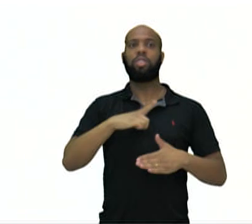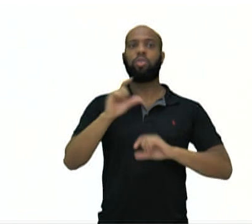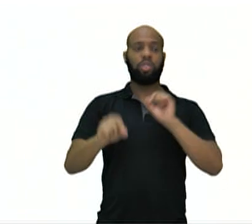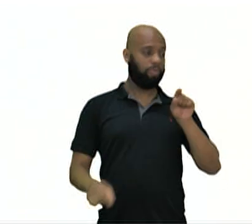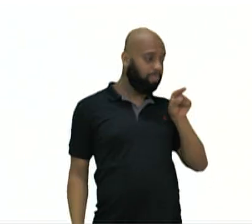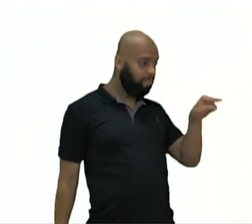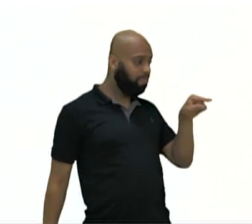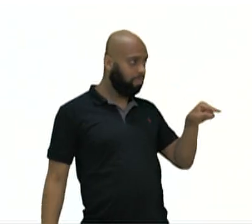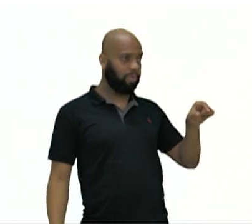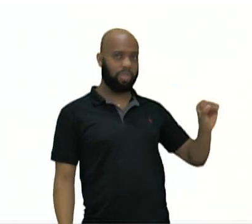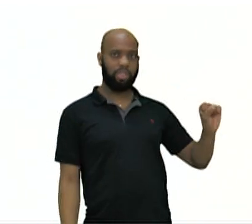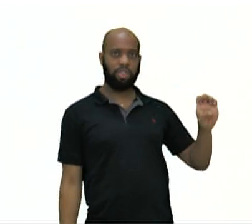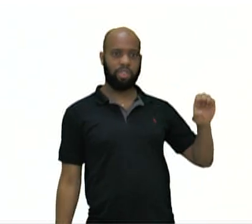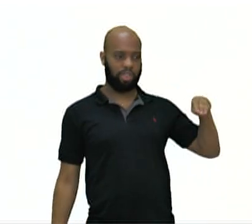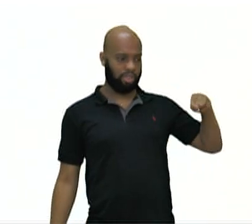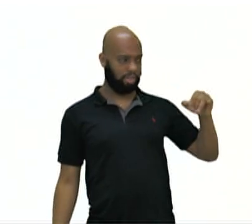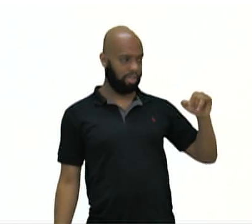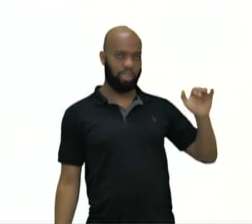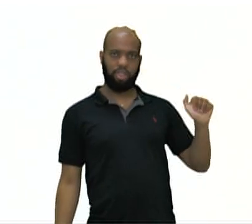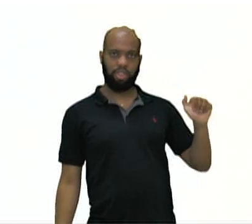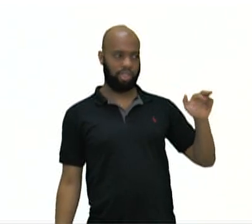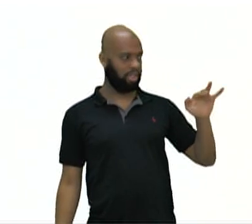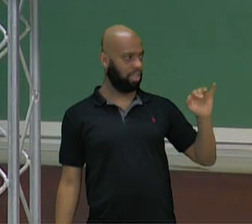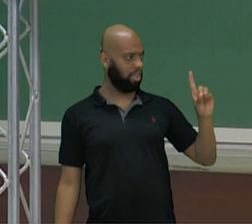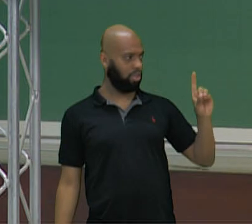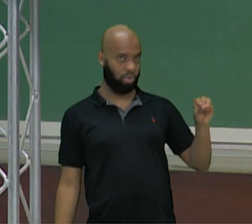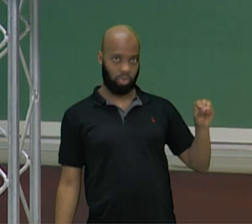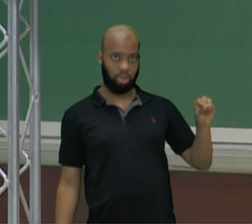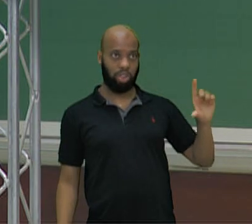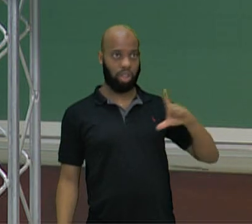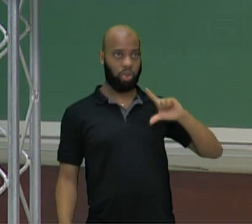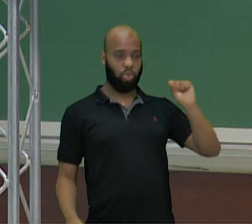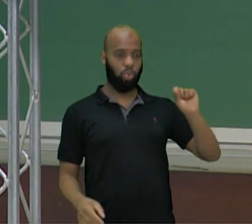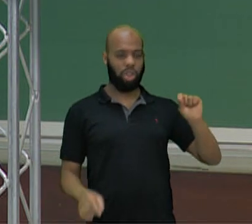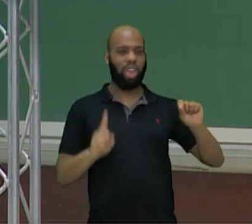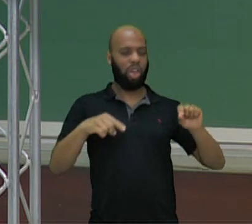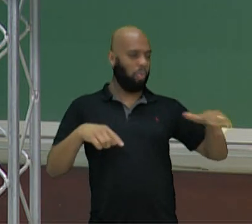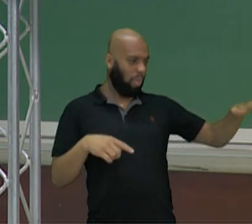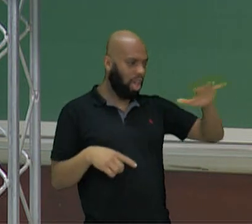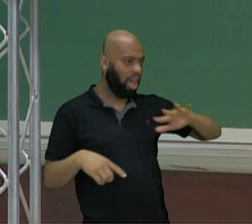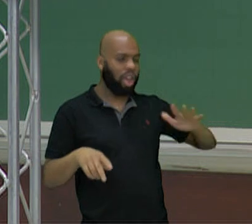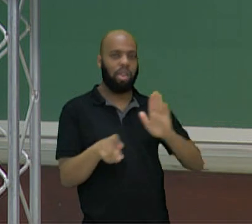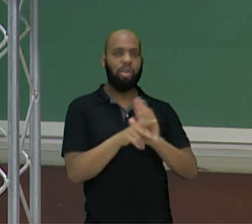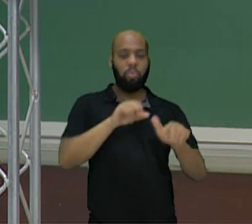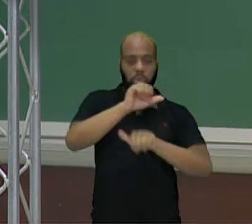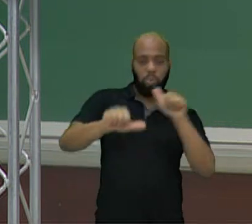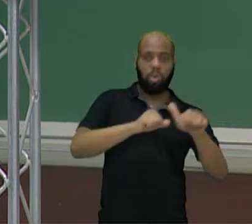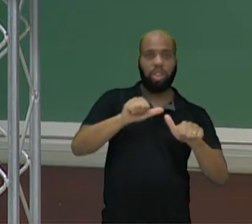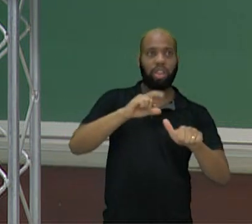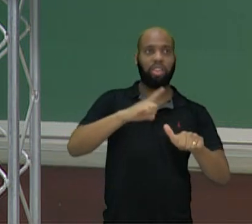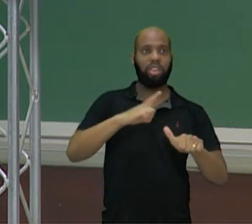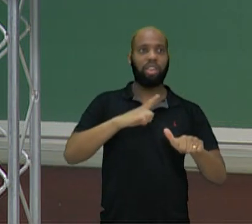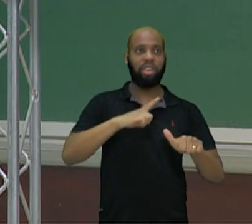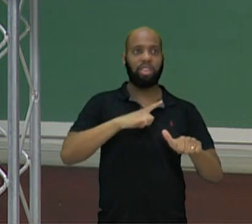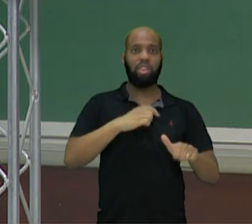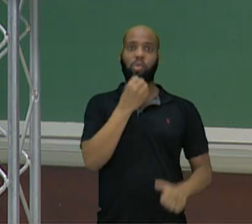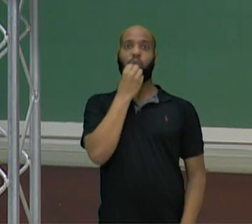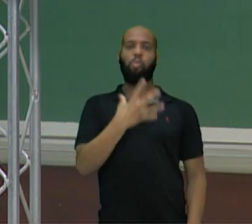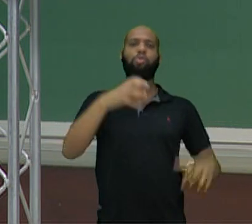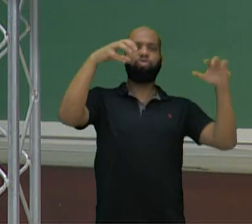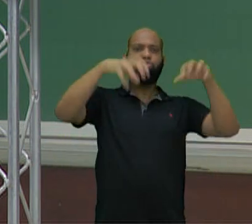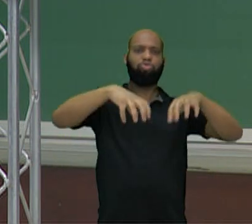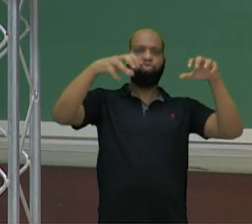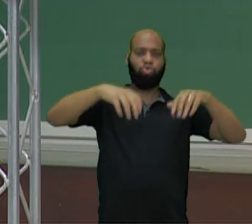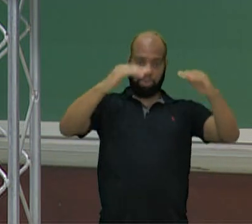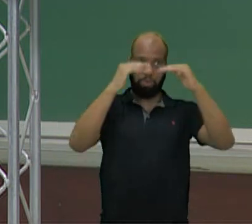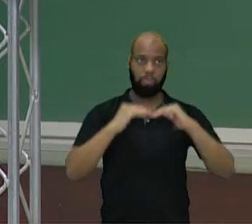semiárido, essa parte amarelinha aqui, ó, né? Área de transição no semiárido entre os bons índices pluviométricos